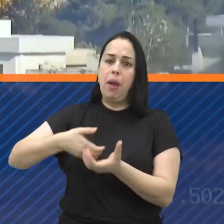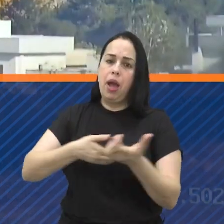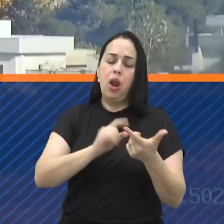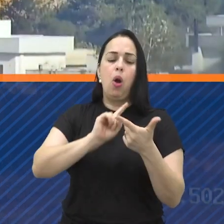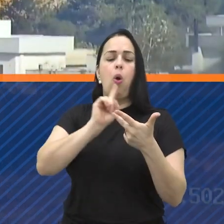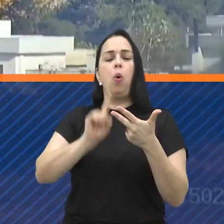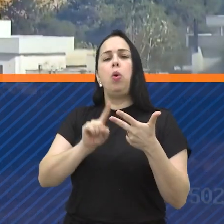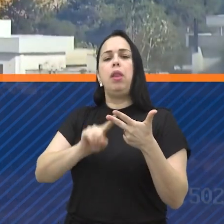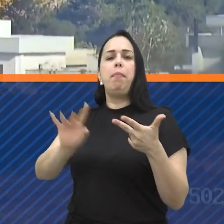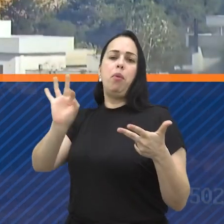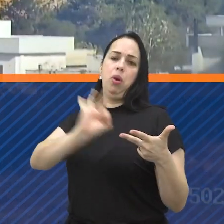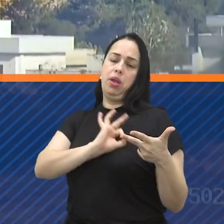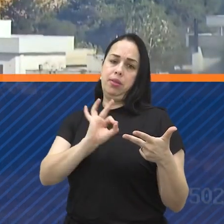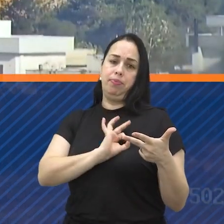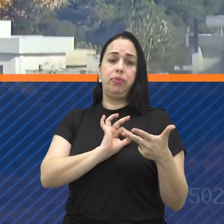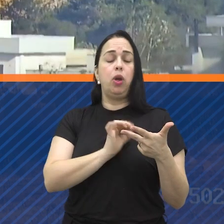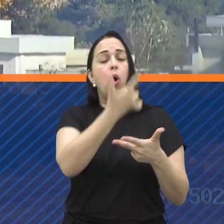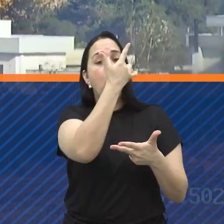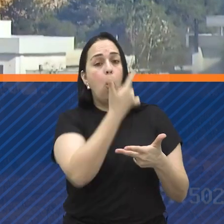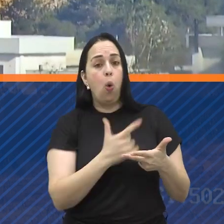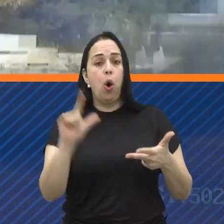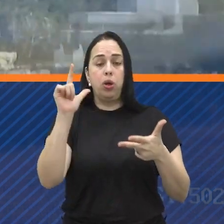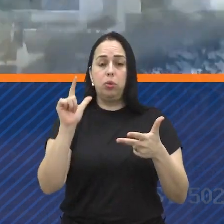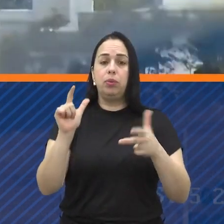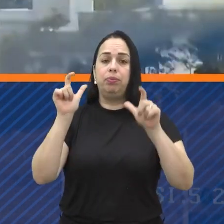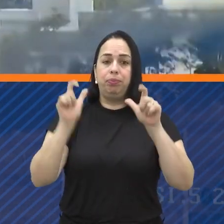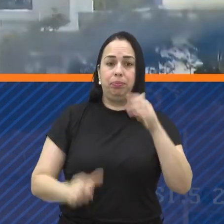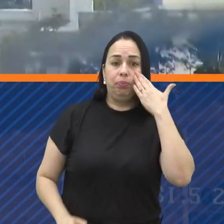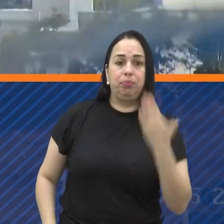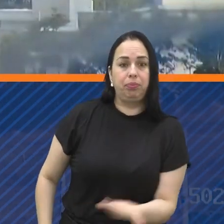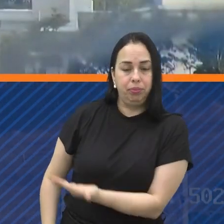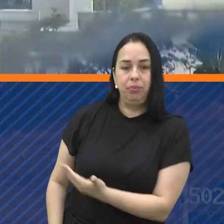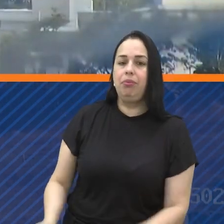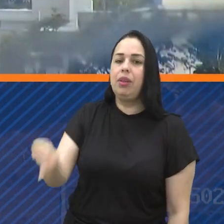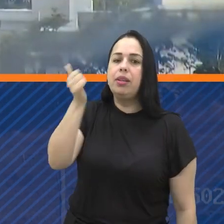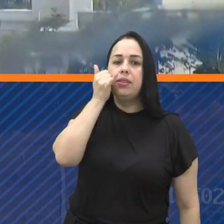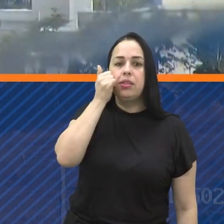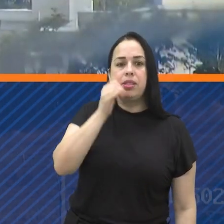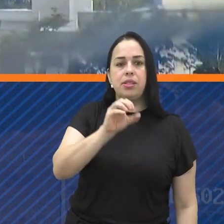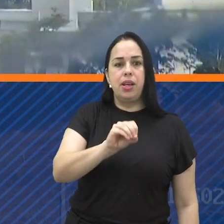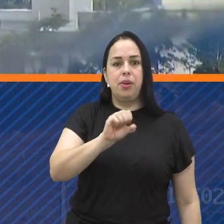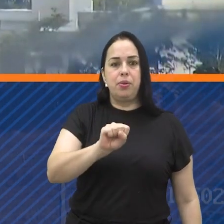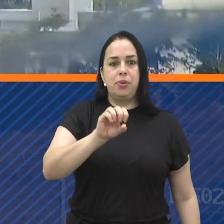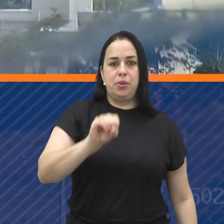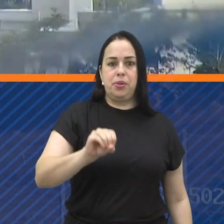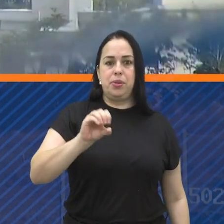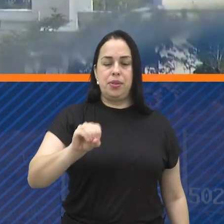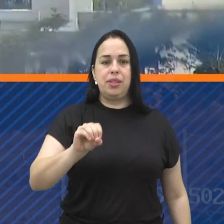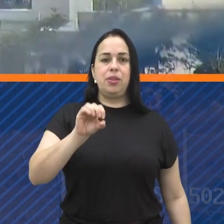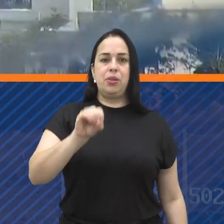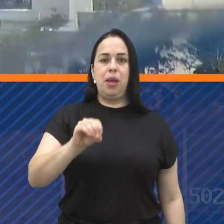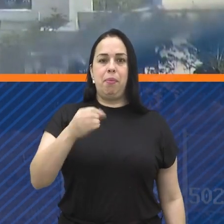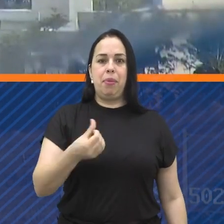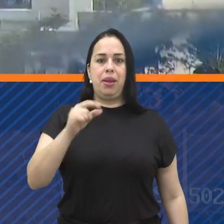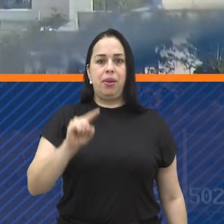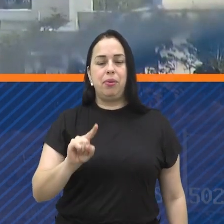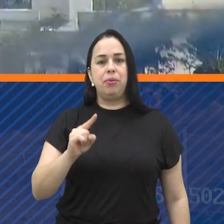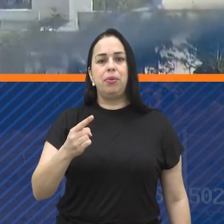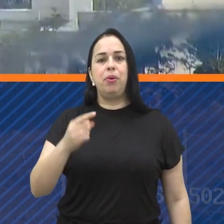como bombeiros e a polícia. Outro caminho é a partir do telefone do IBAMA, 0800